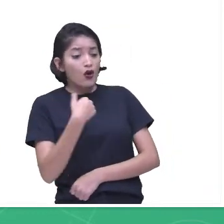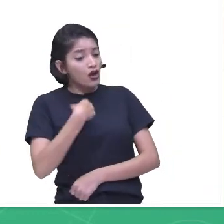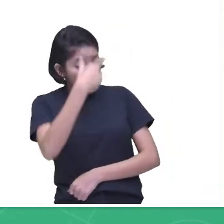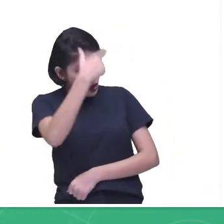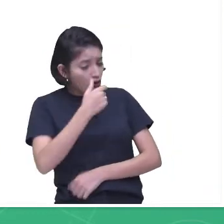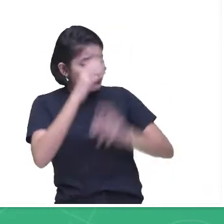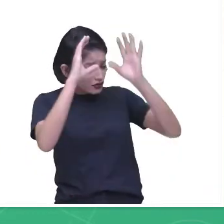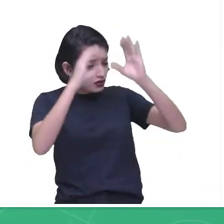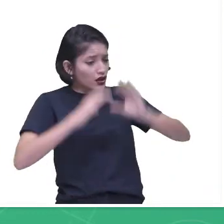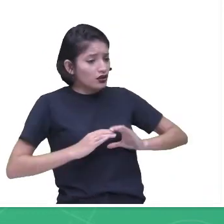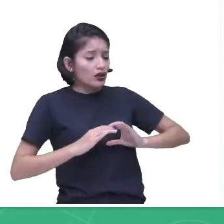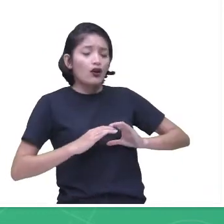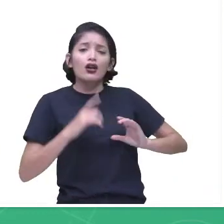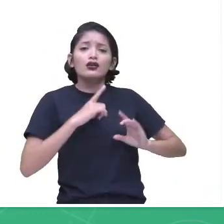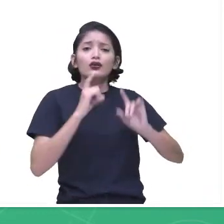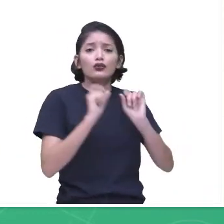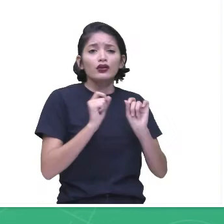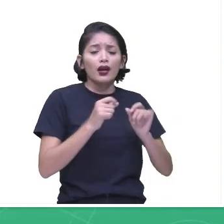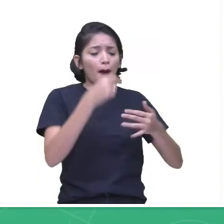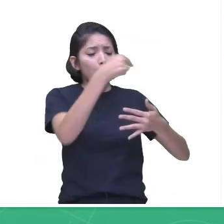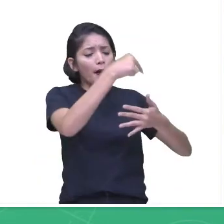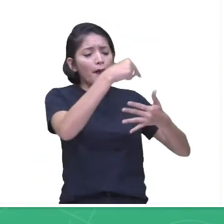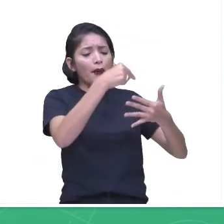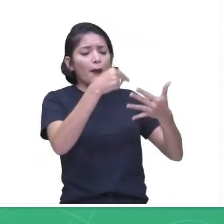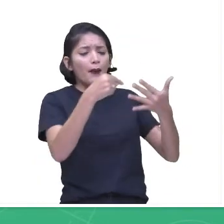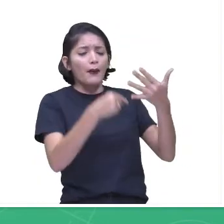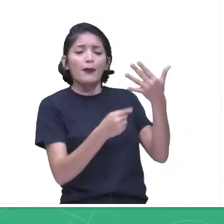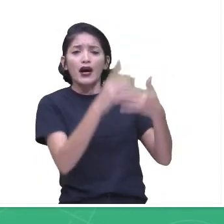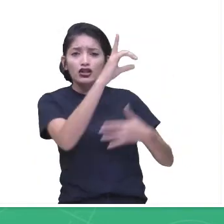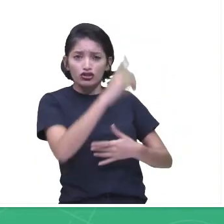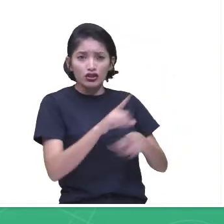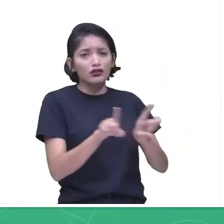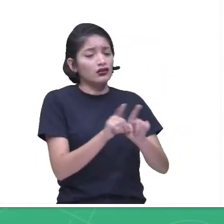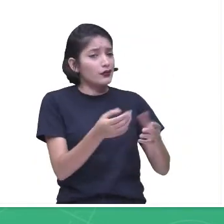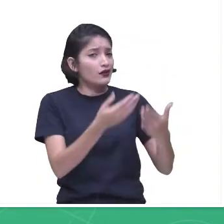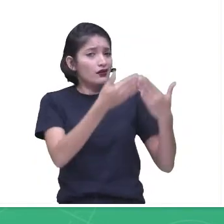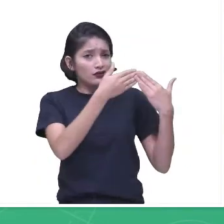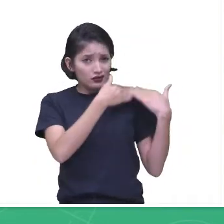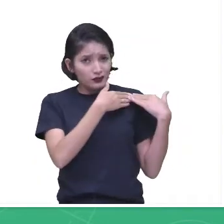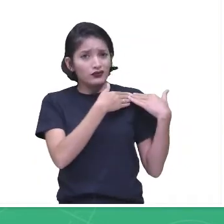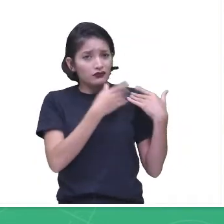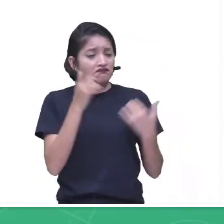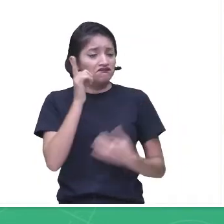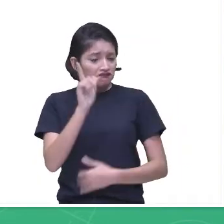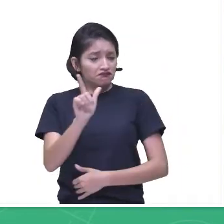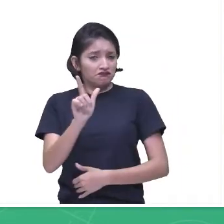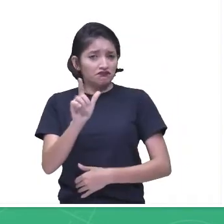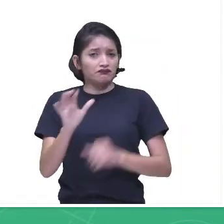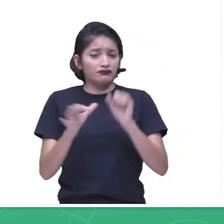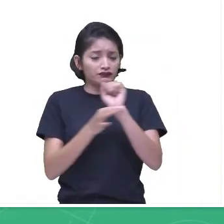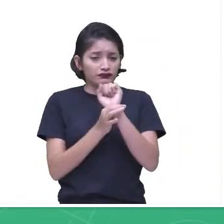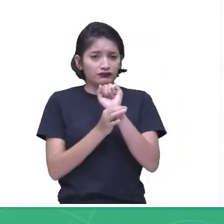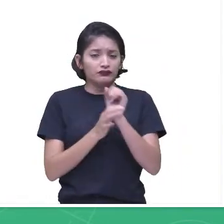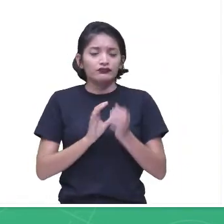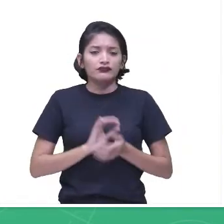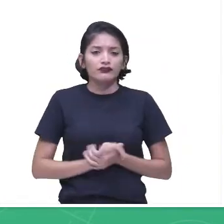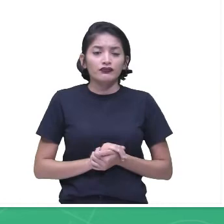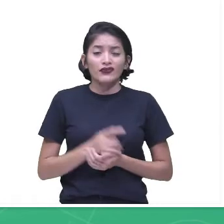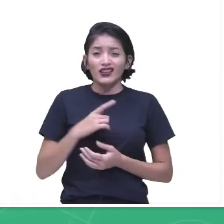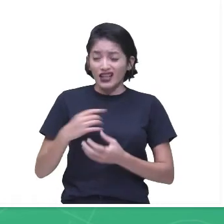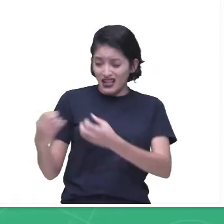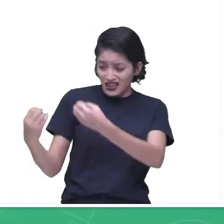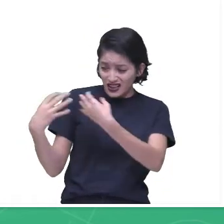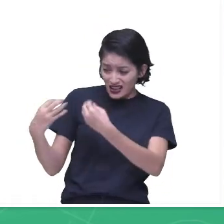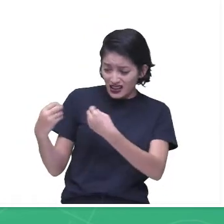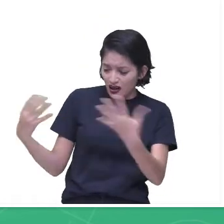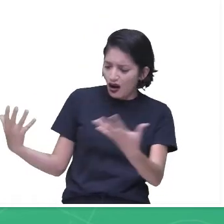cidadão, eu tenho que ter o quê? Esses direitos e deveres mais garantidos. Eu tenho uma educação de